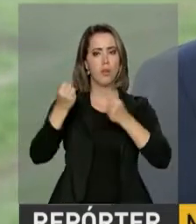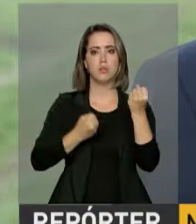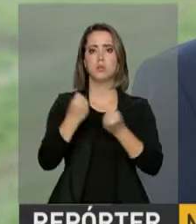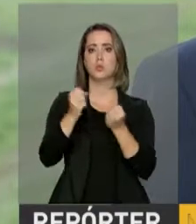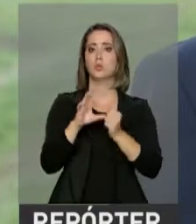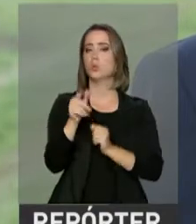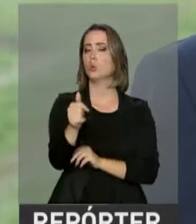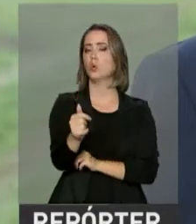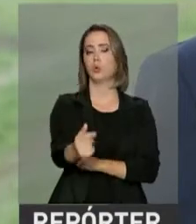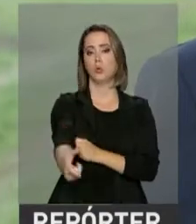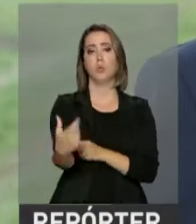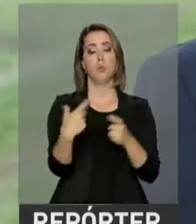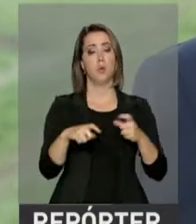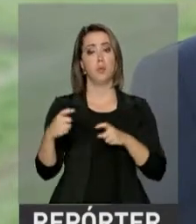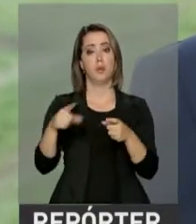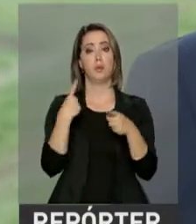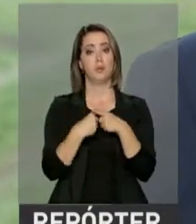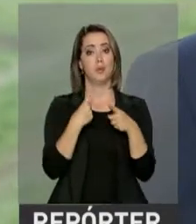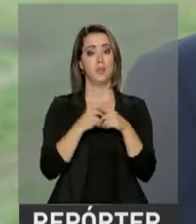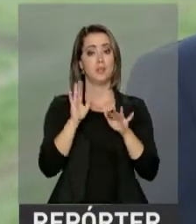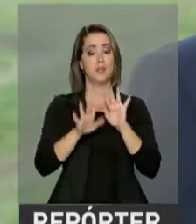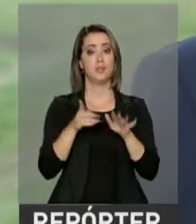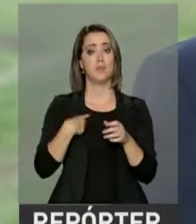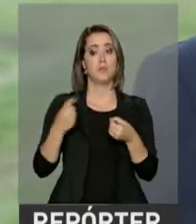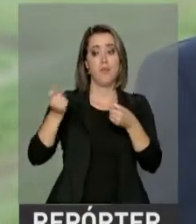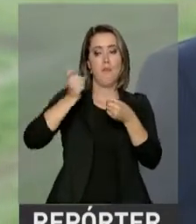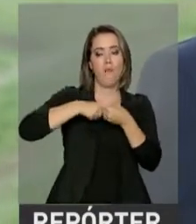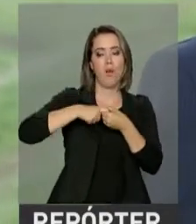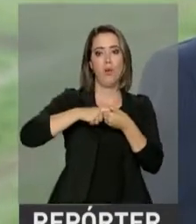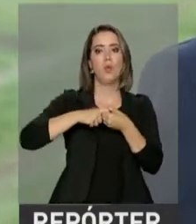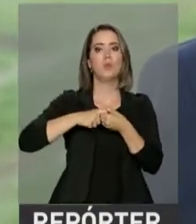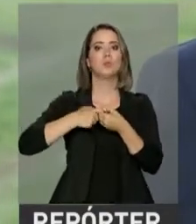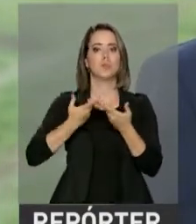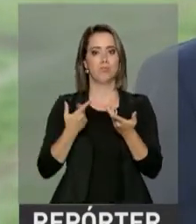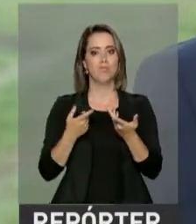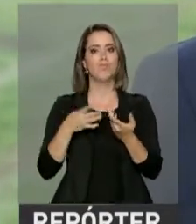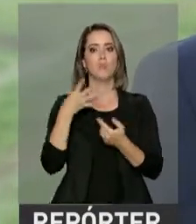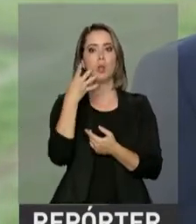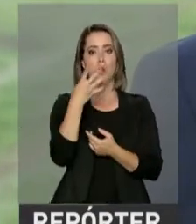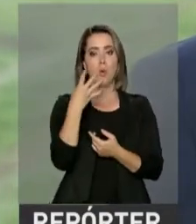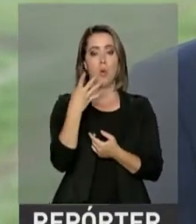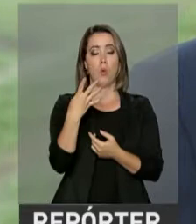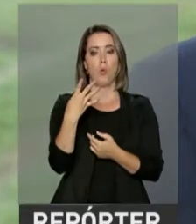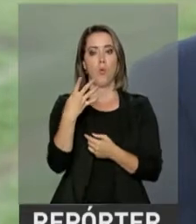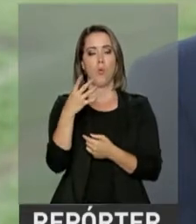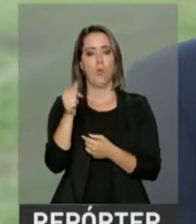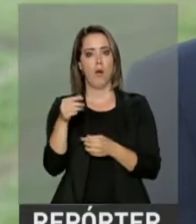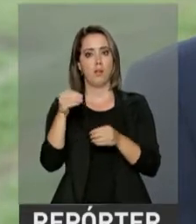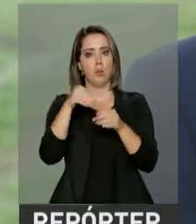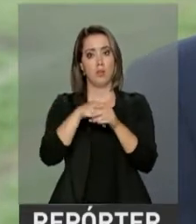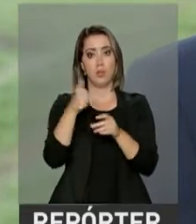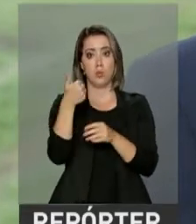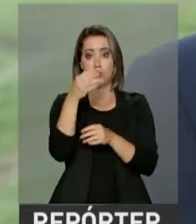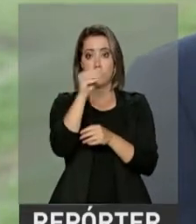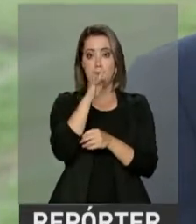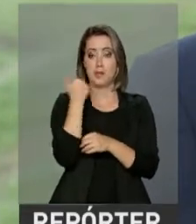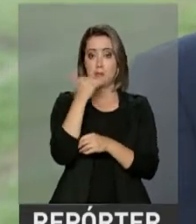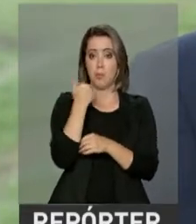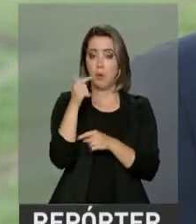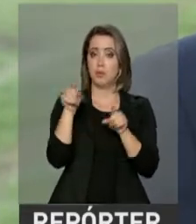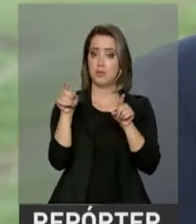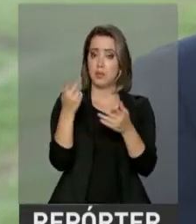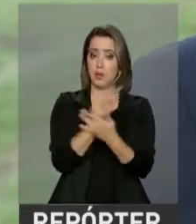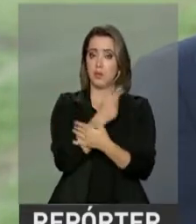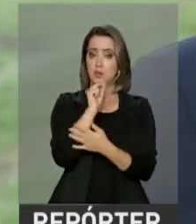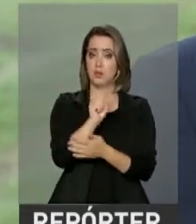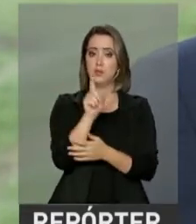da viagem. Muitos acidentes ocorrem no retorno. 4 de cada 10 mortes registradas no último feriadão da Semana Santa,